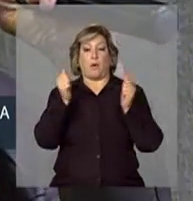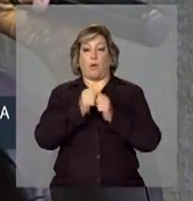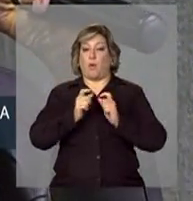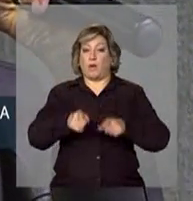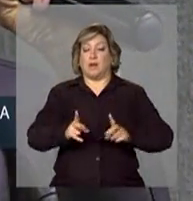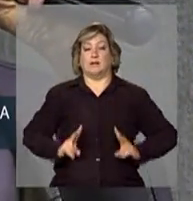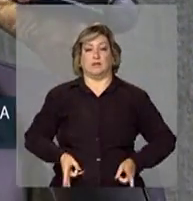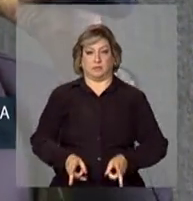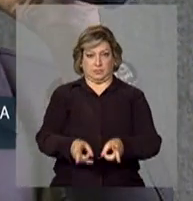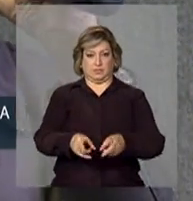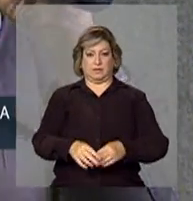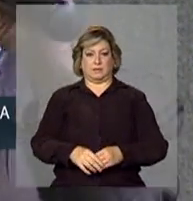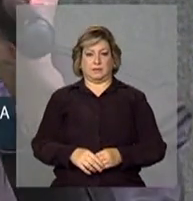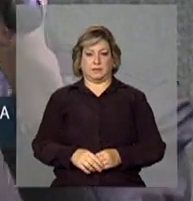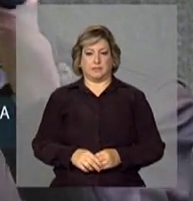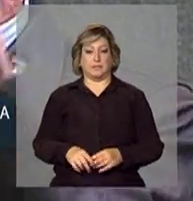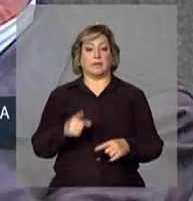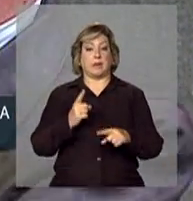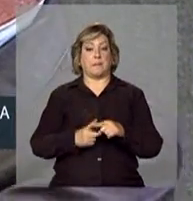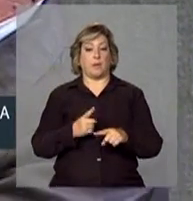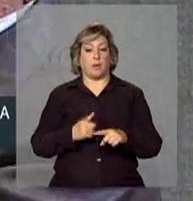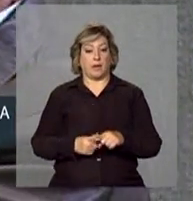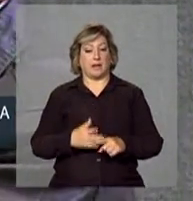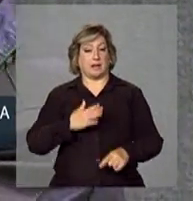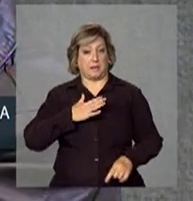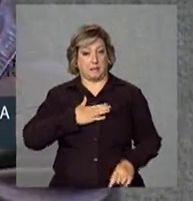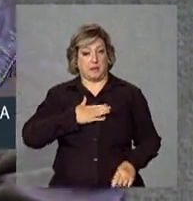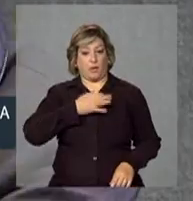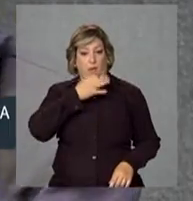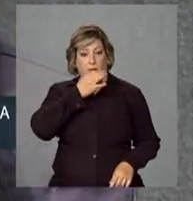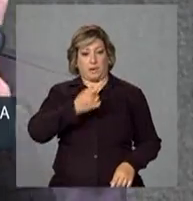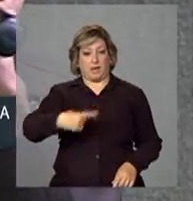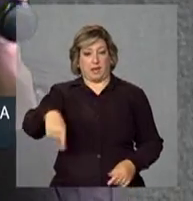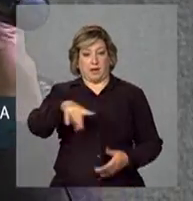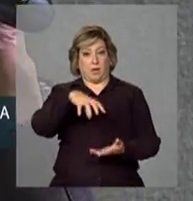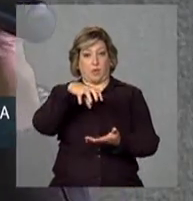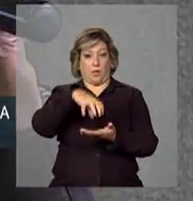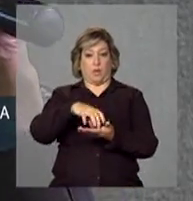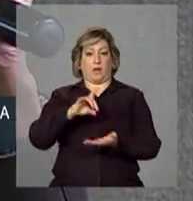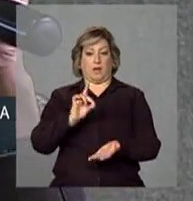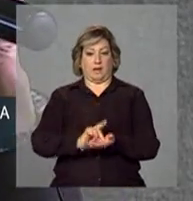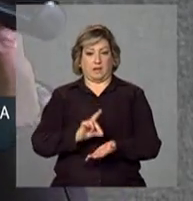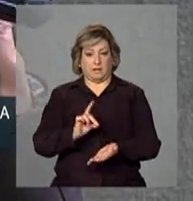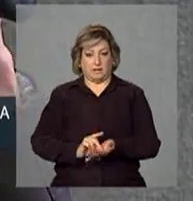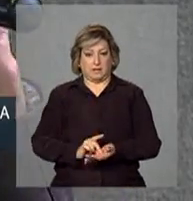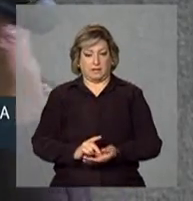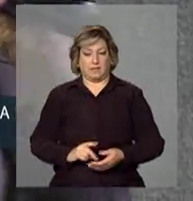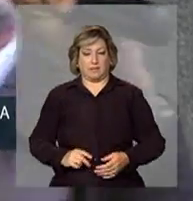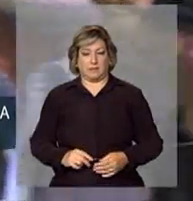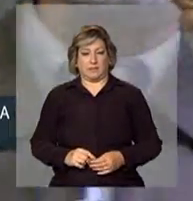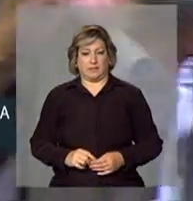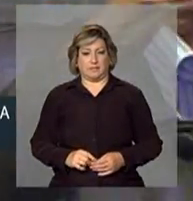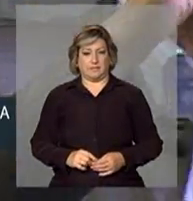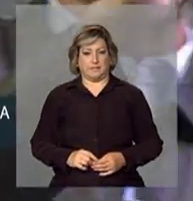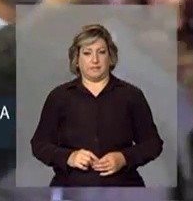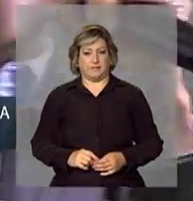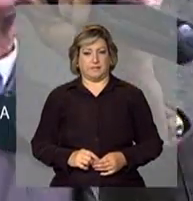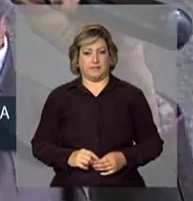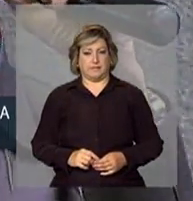constante. Porque, na nossa opinião, da Comissão da Verdade do Jornal, da